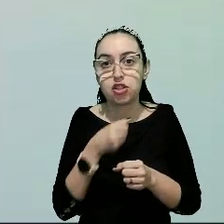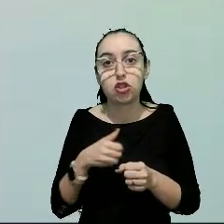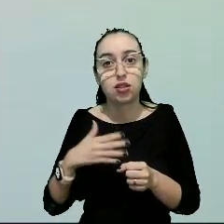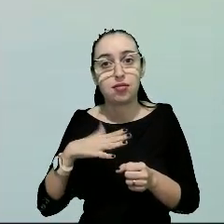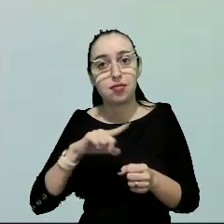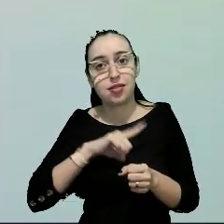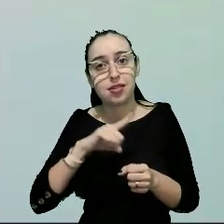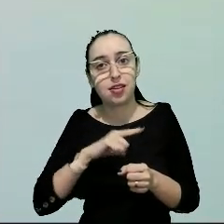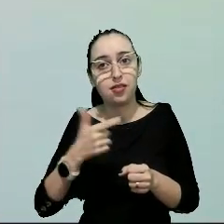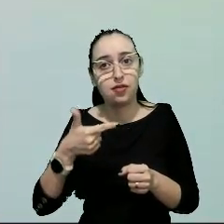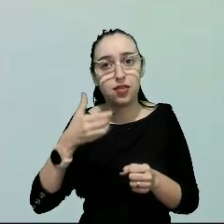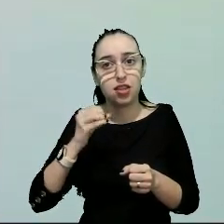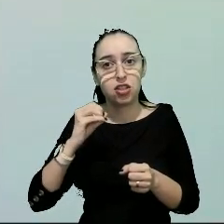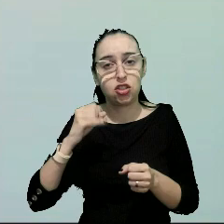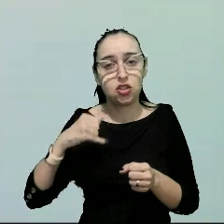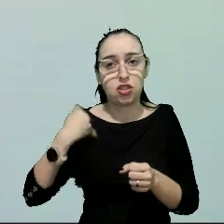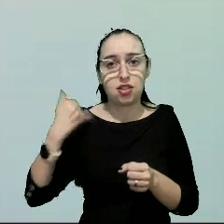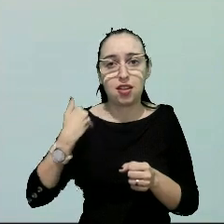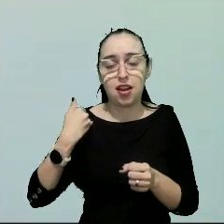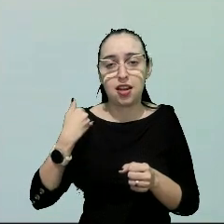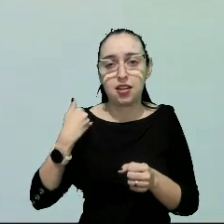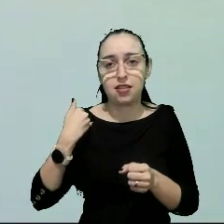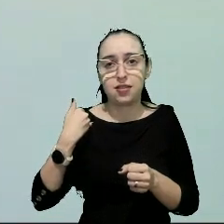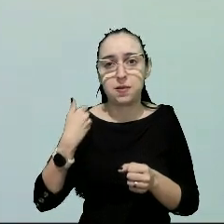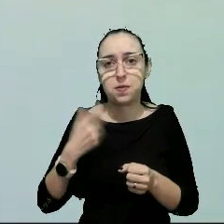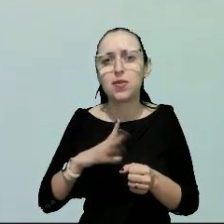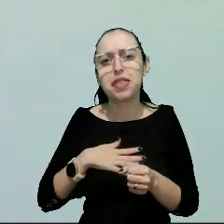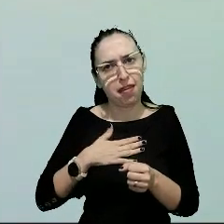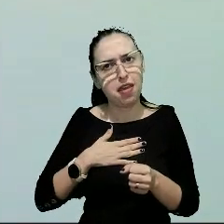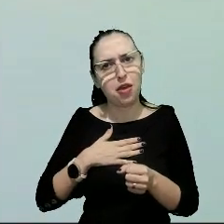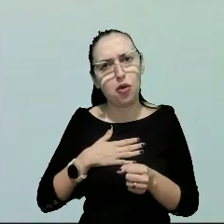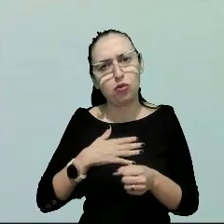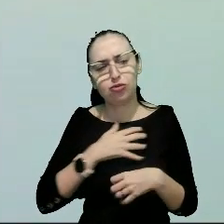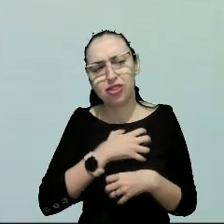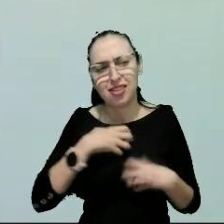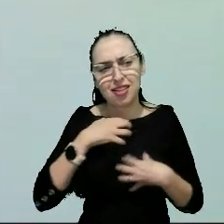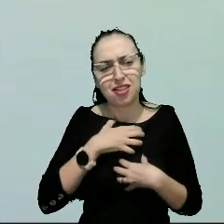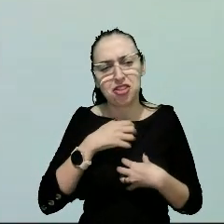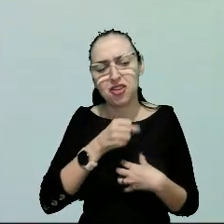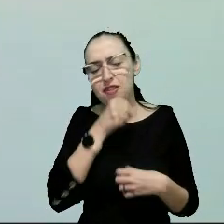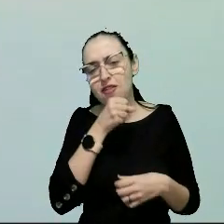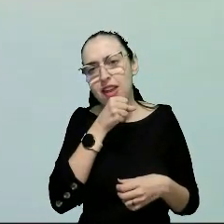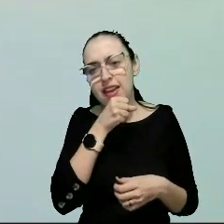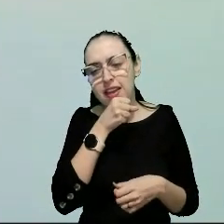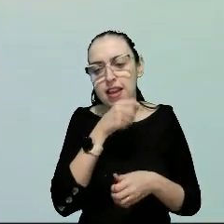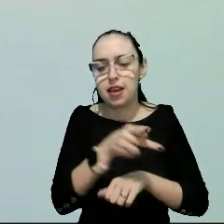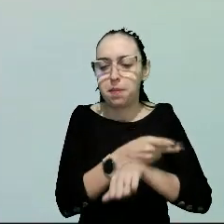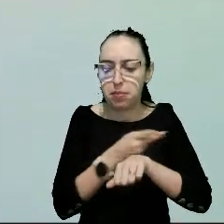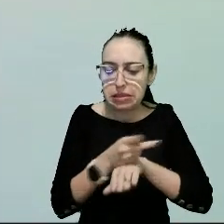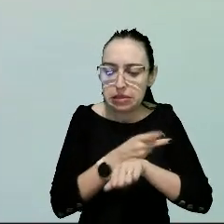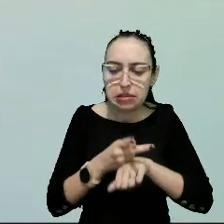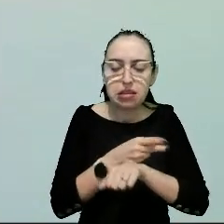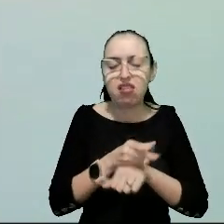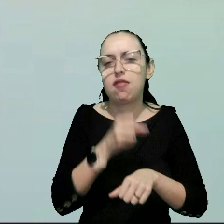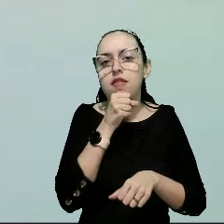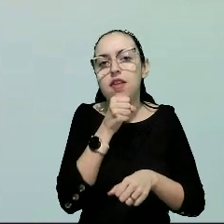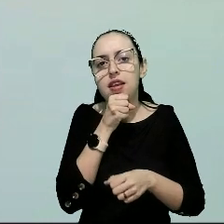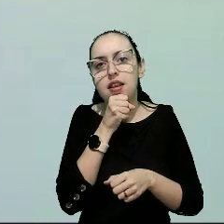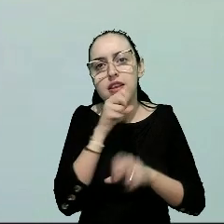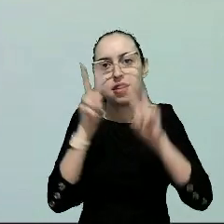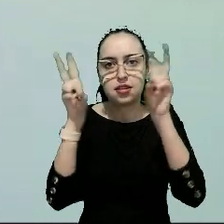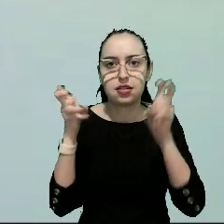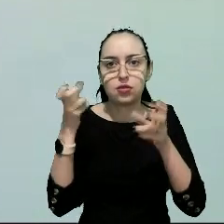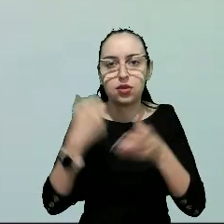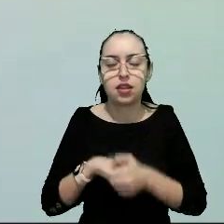já gostava muito, eu já era velha aos 20 anos, já queria estudar a velhice, já tinha muita vontade de pesquisar o